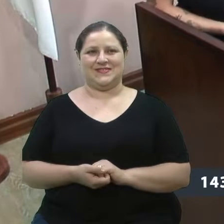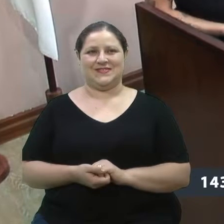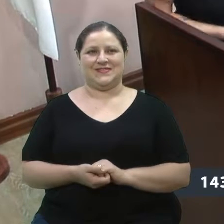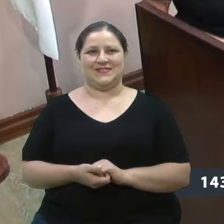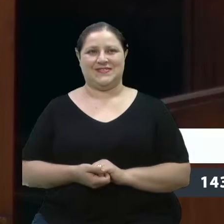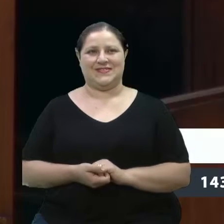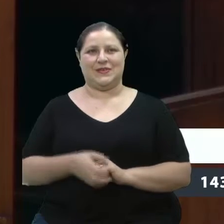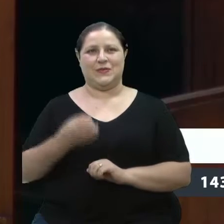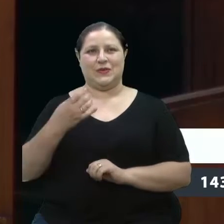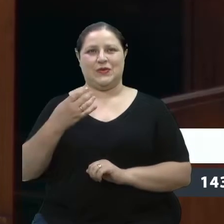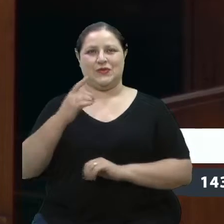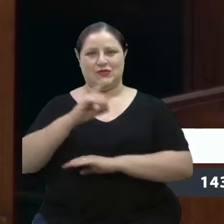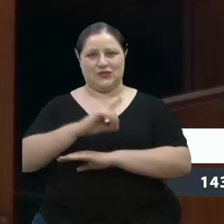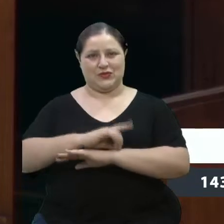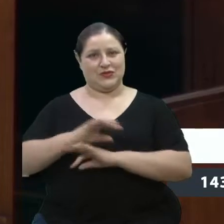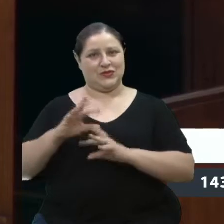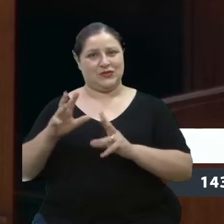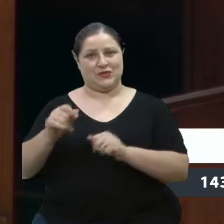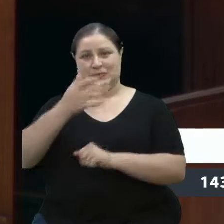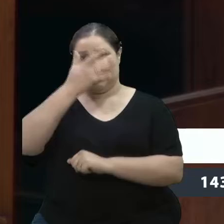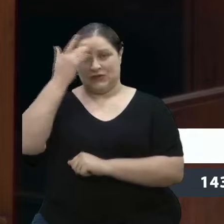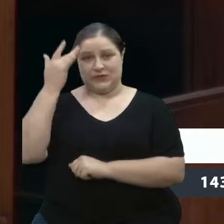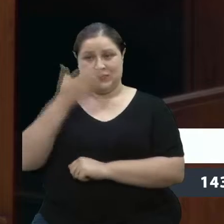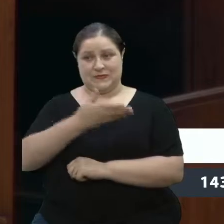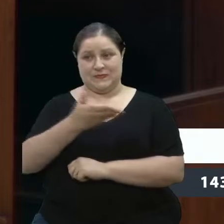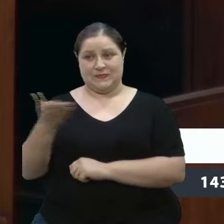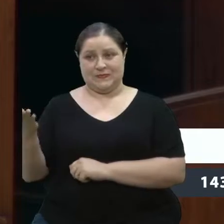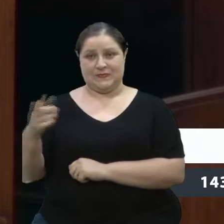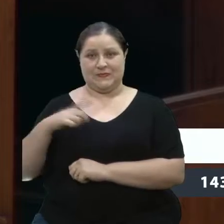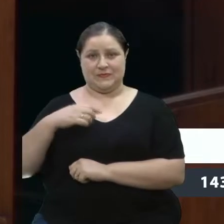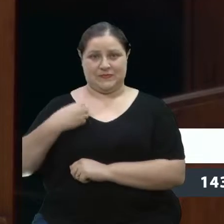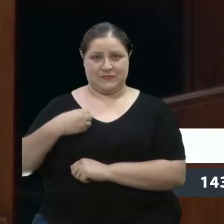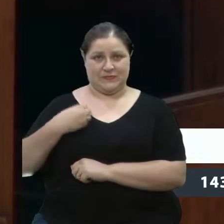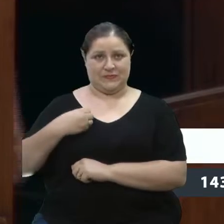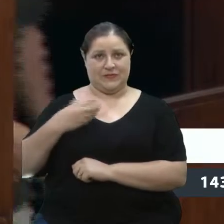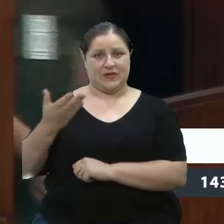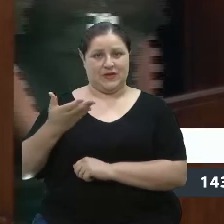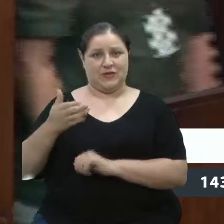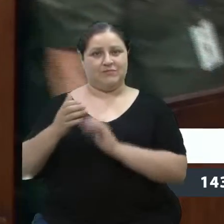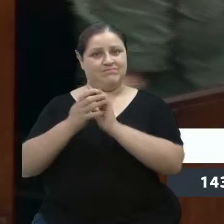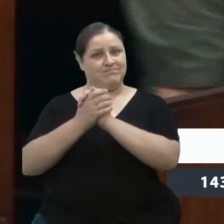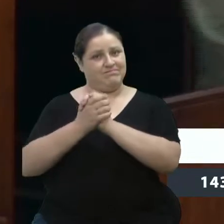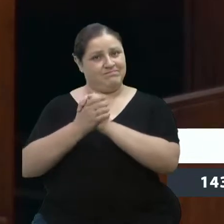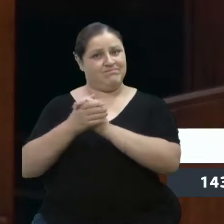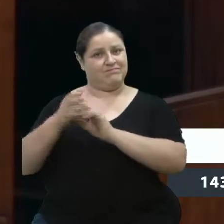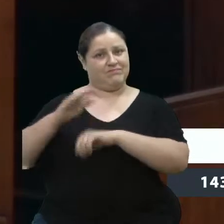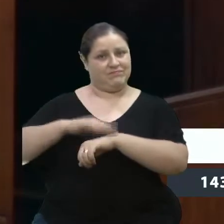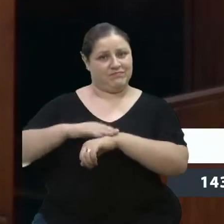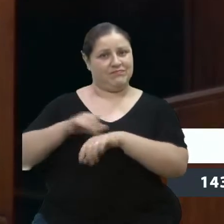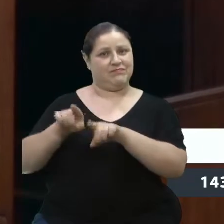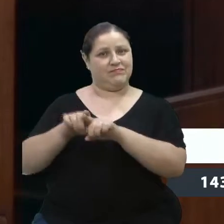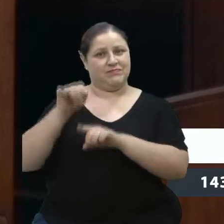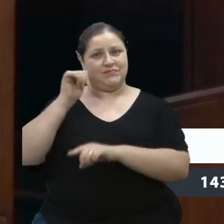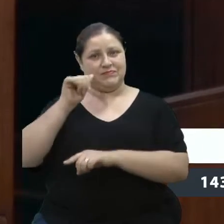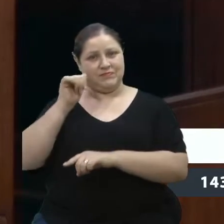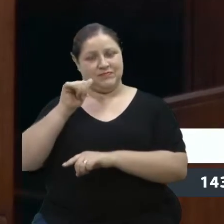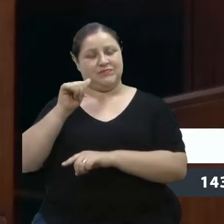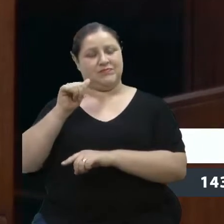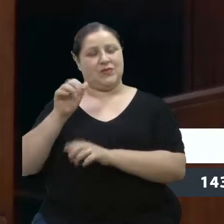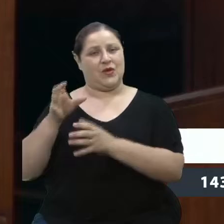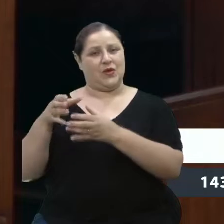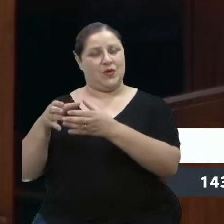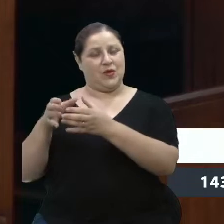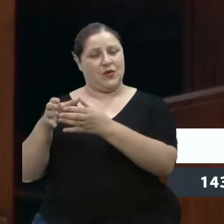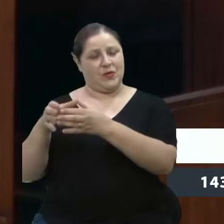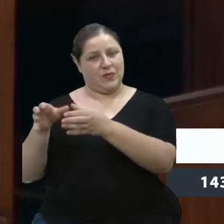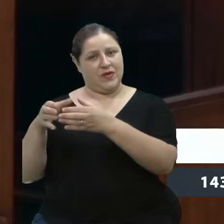Bom dia a todas as pessoas presentes aqui hoje. Queria saudar esse espaço. Queria saudar também as companheiras do fórum que estão aqui